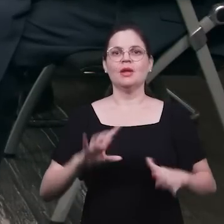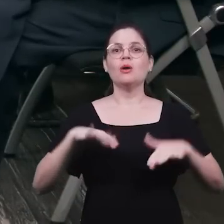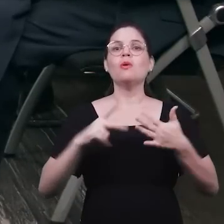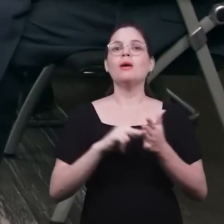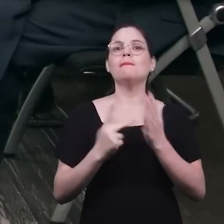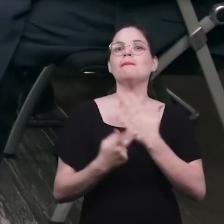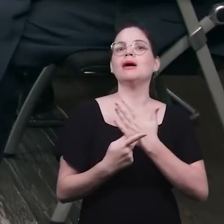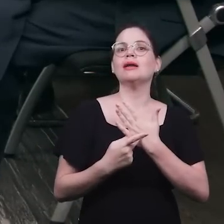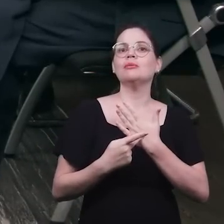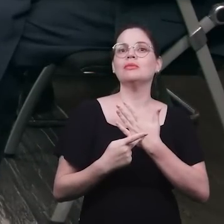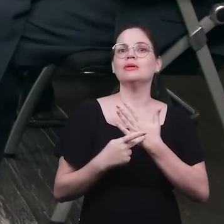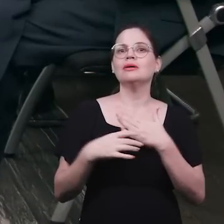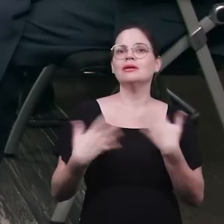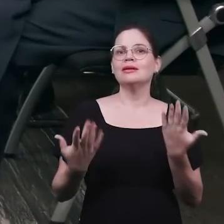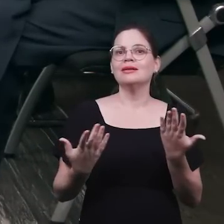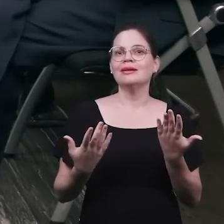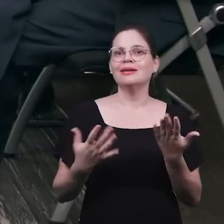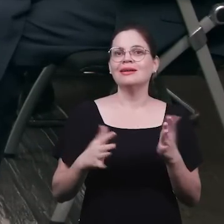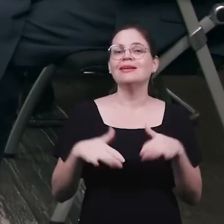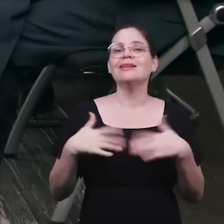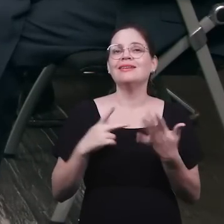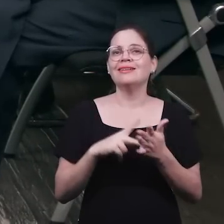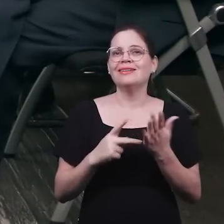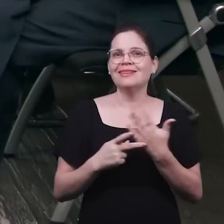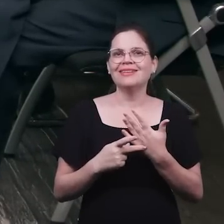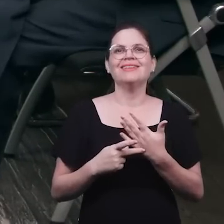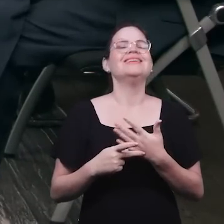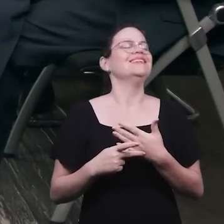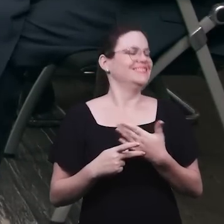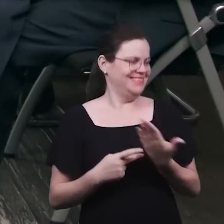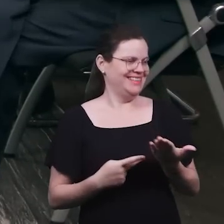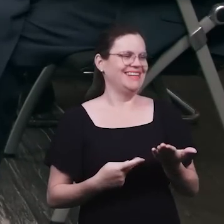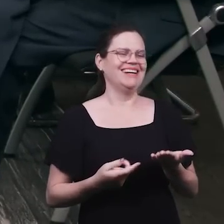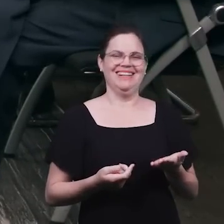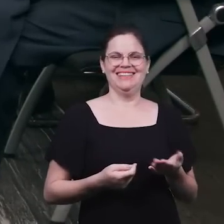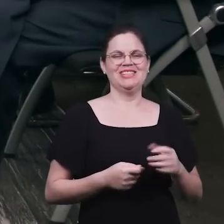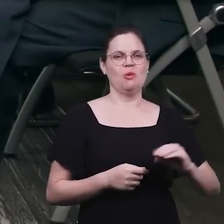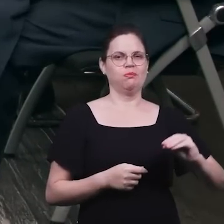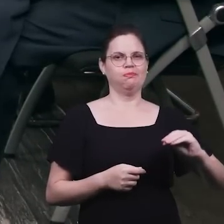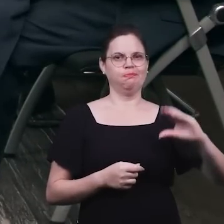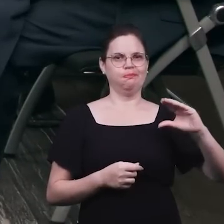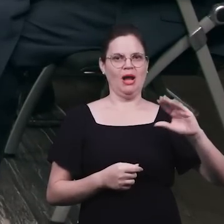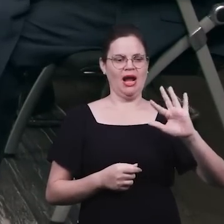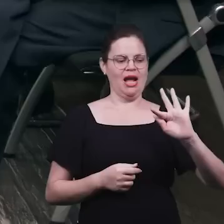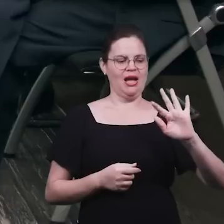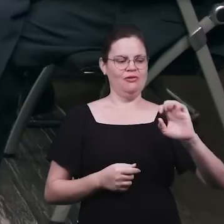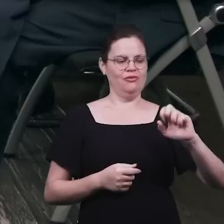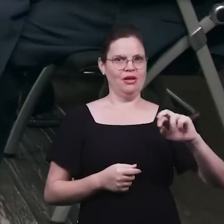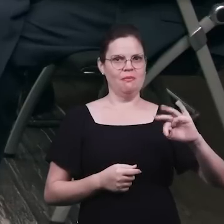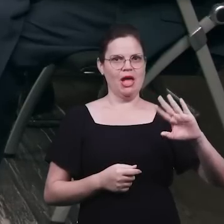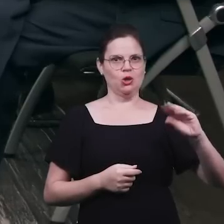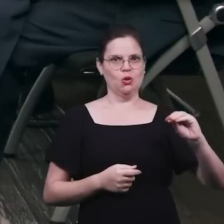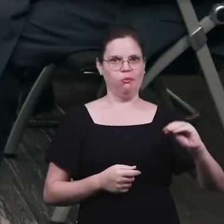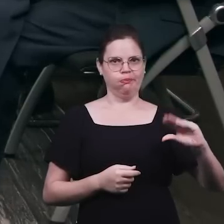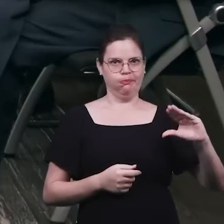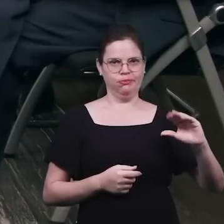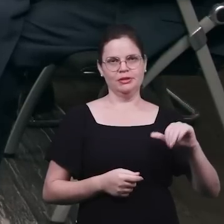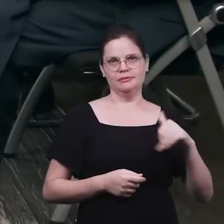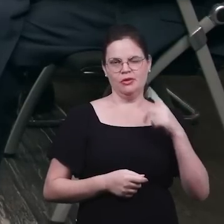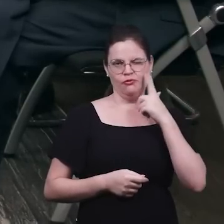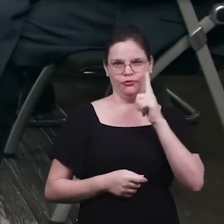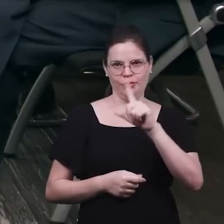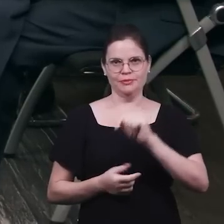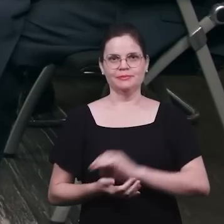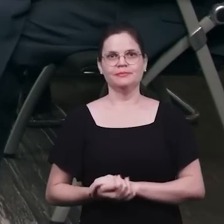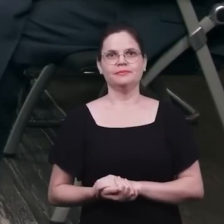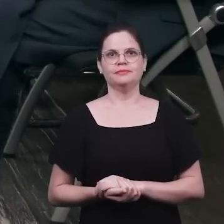foi a parábola? Que agora falar? Isso, então. Agora é. Não, vamos fazer uma contextualização histórica primeiro?